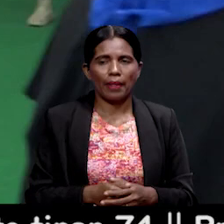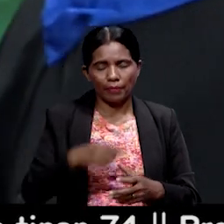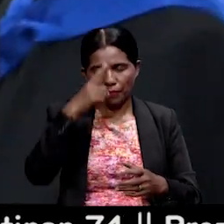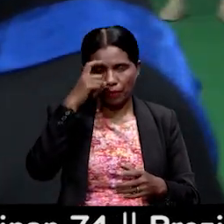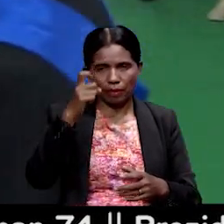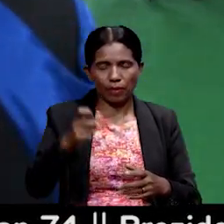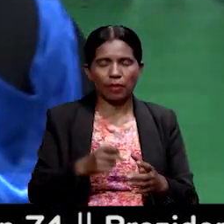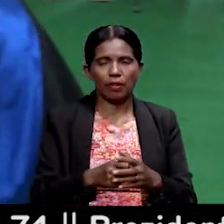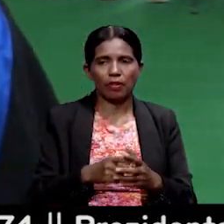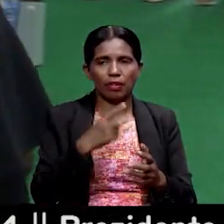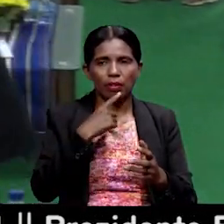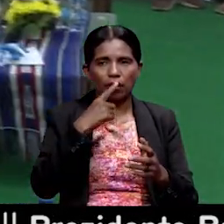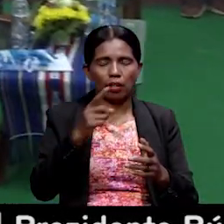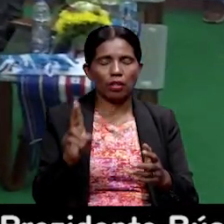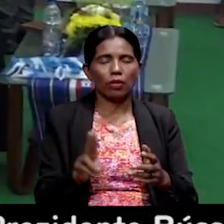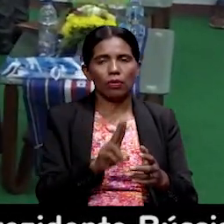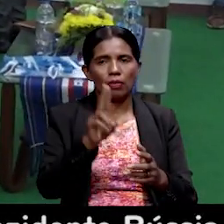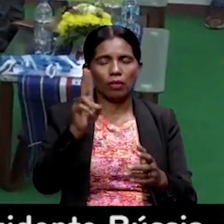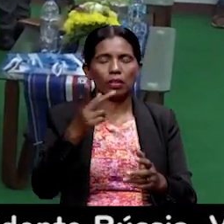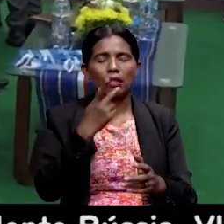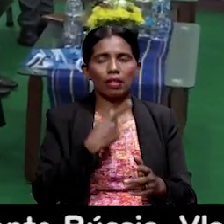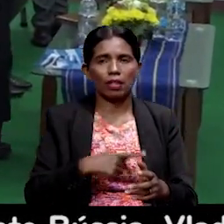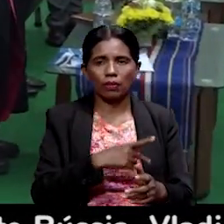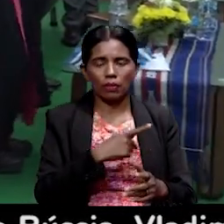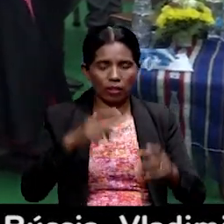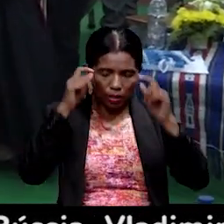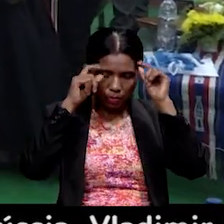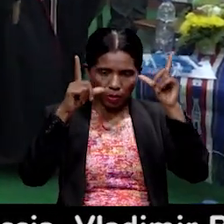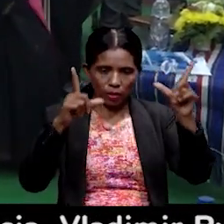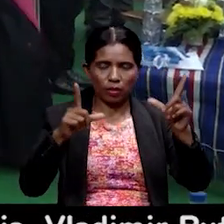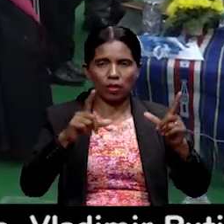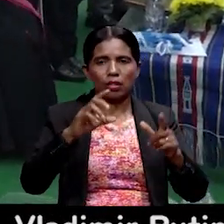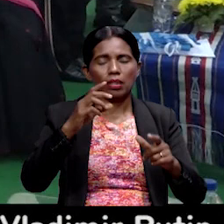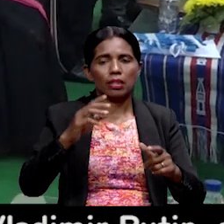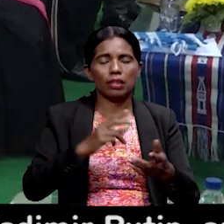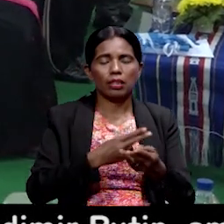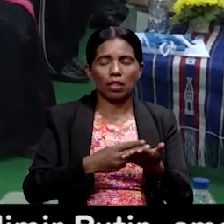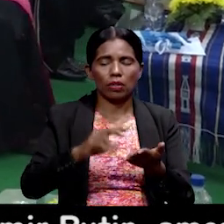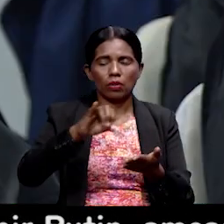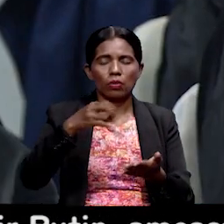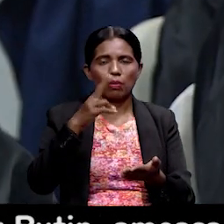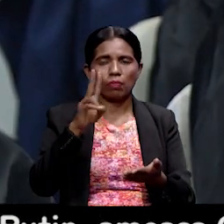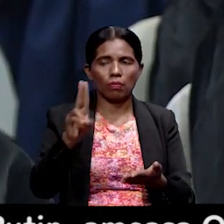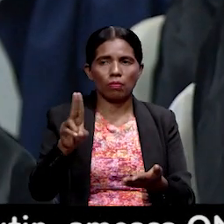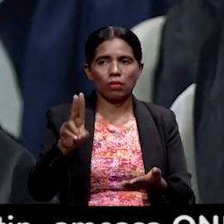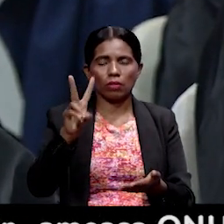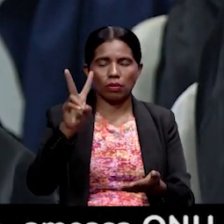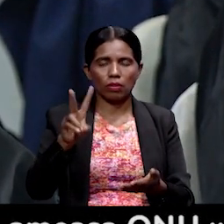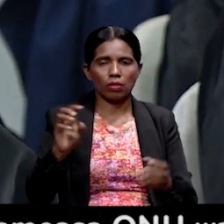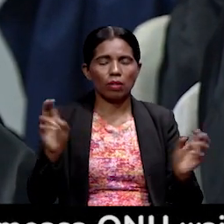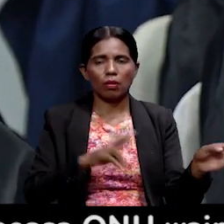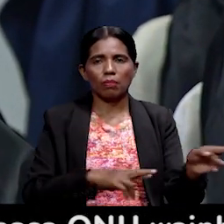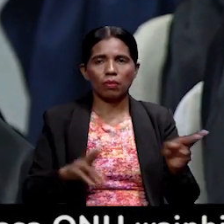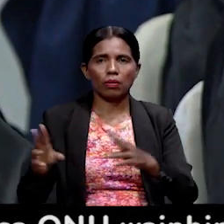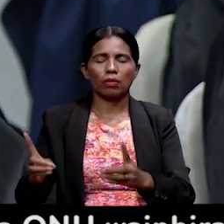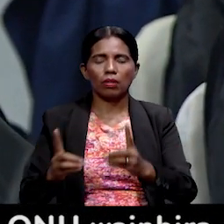Dom Virgílio Hateten, Universidade Católica Timorense São João Paulo II, seila pessimista no pronto